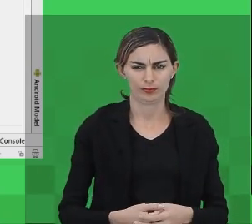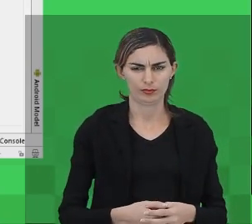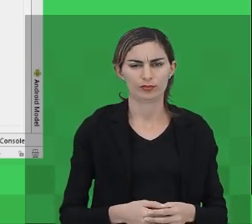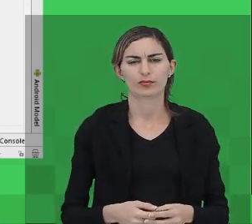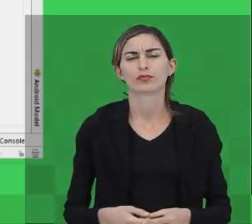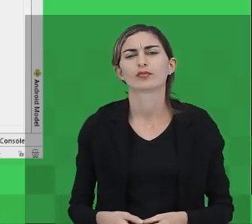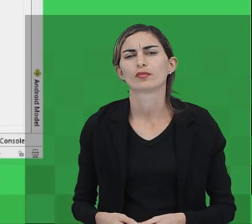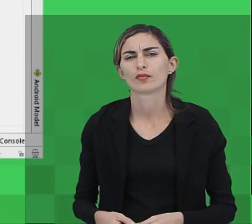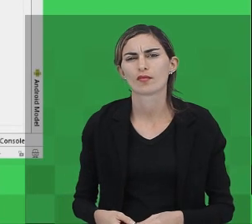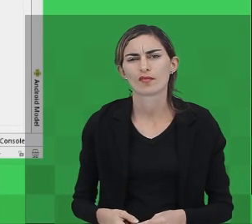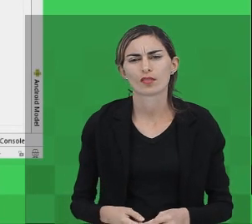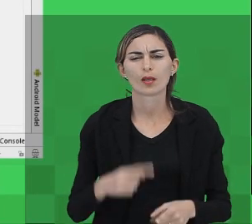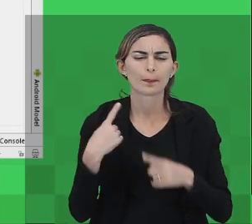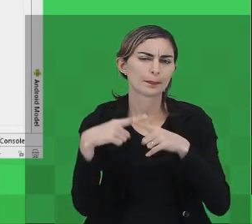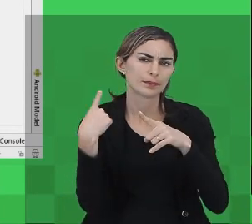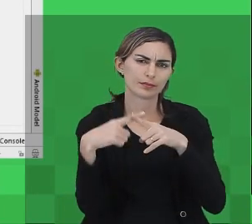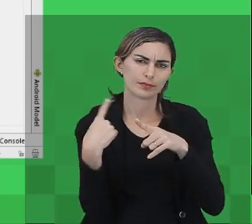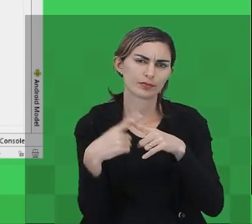Mundo.